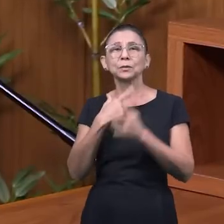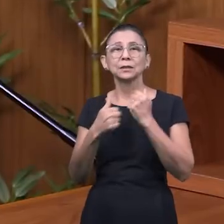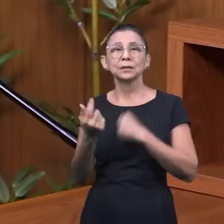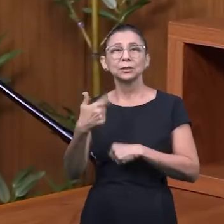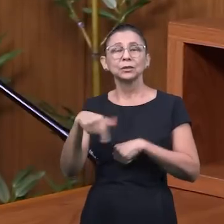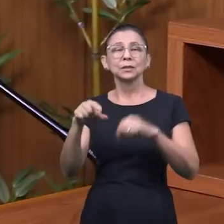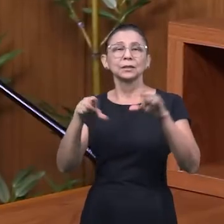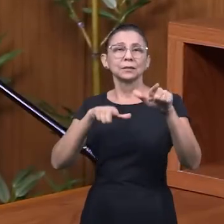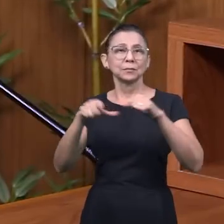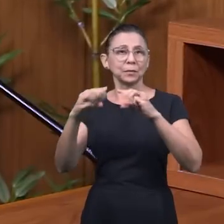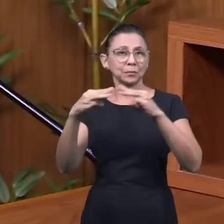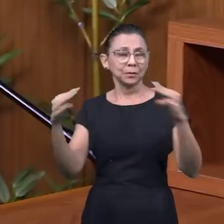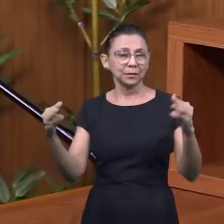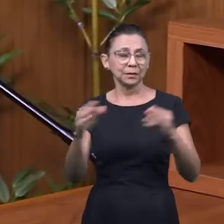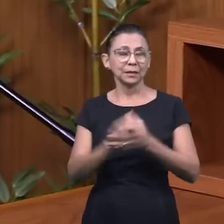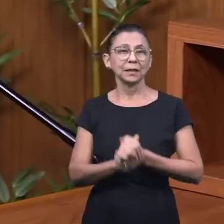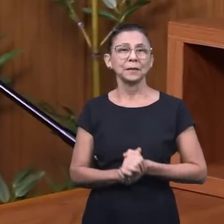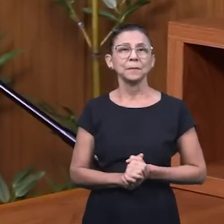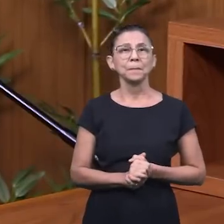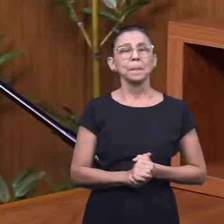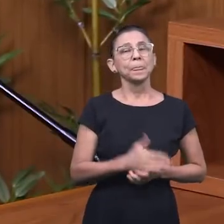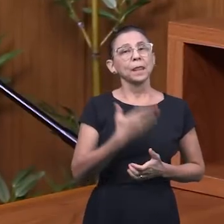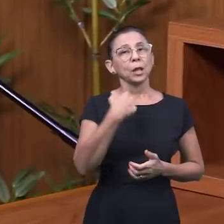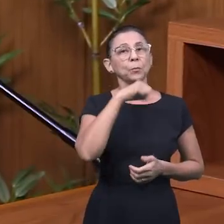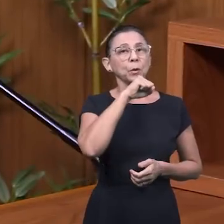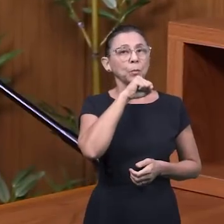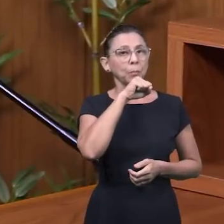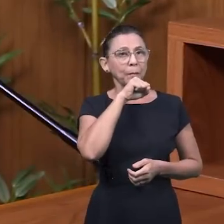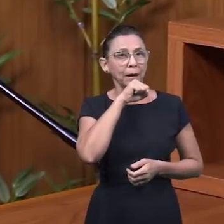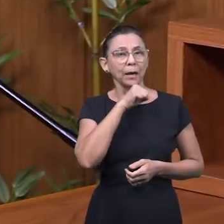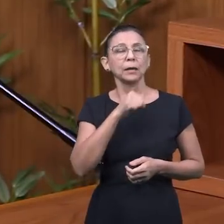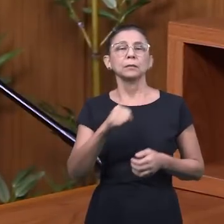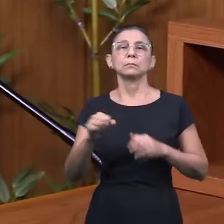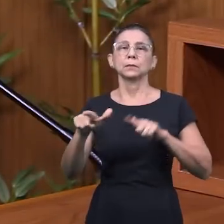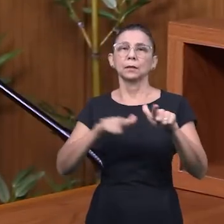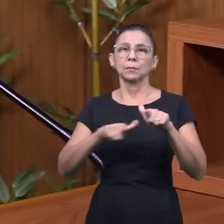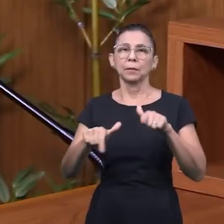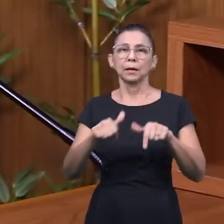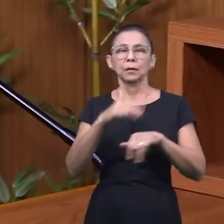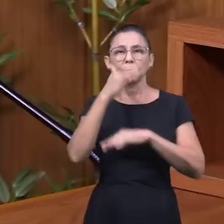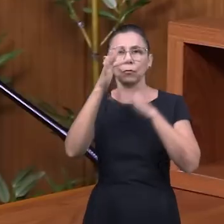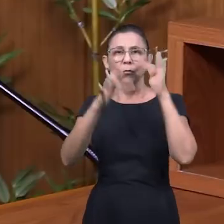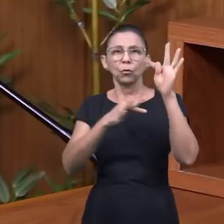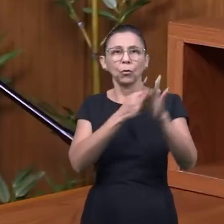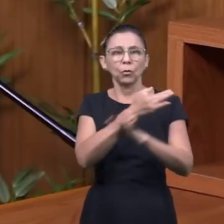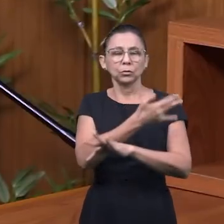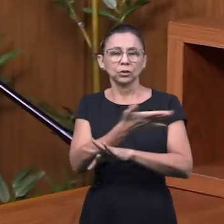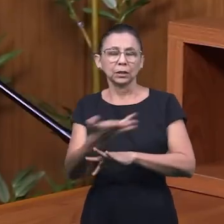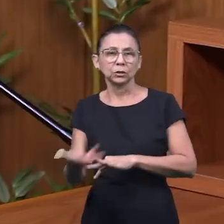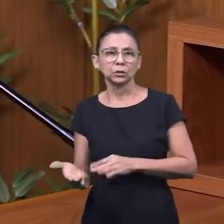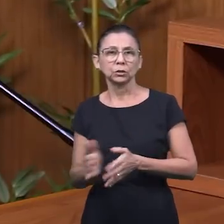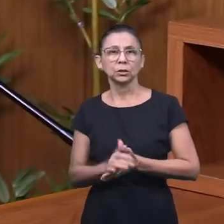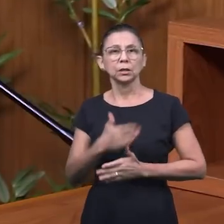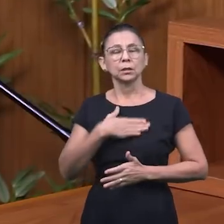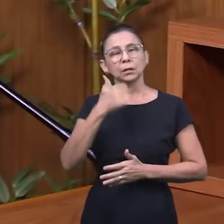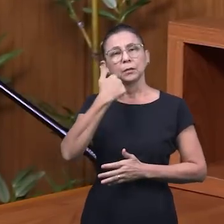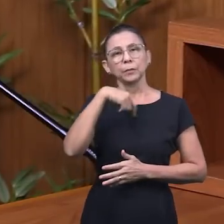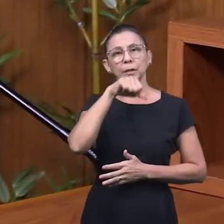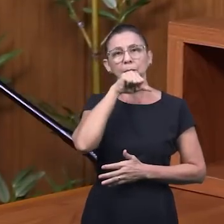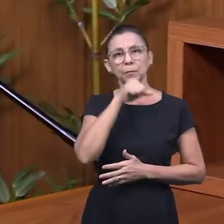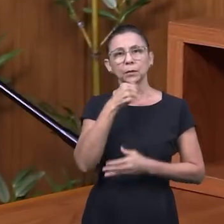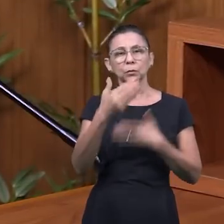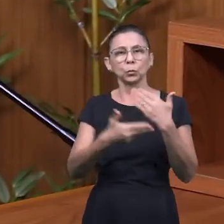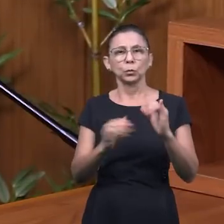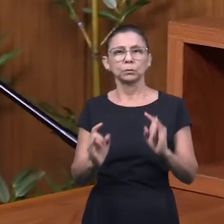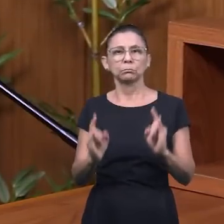bênção. Meu pai foi logo após, hoje em dia ele atua na jardinagem lá no Manaim. Minha mãe é da hospedagem, minha irmã